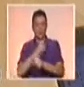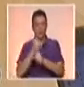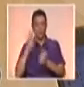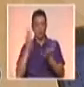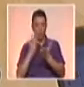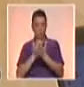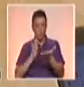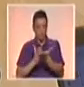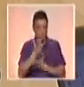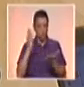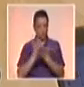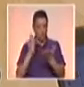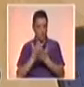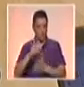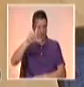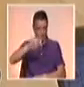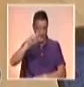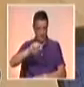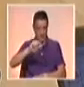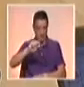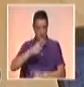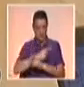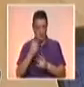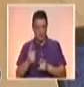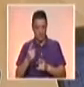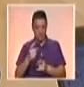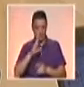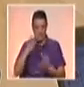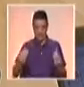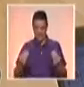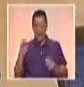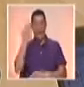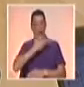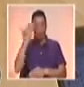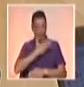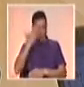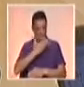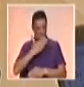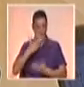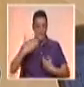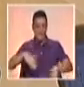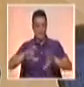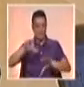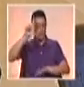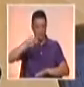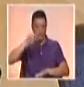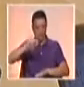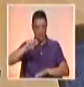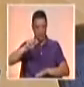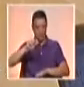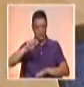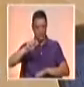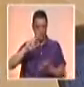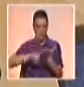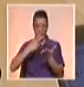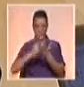escola, continuo a trabalhar em escola, em contexto de sala de aula, principalmente, mas também de